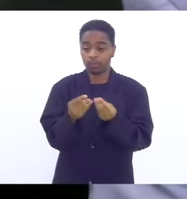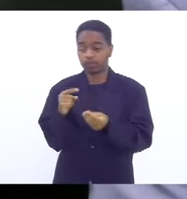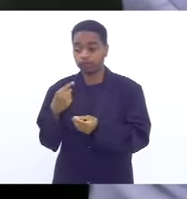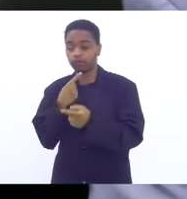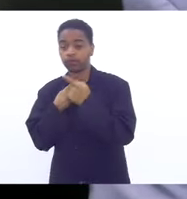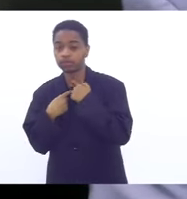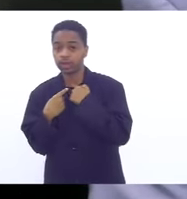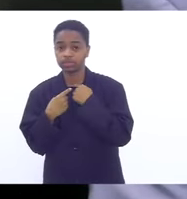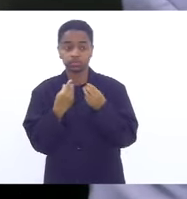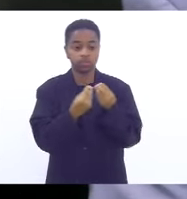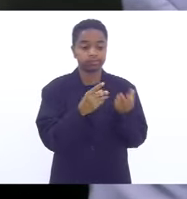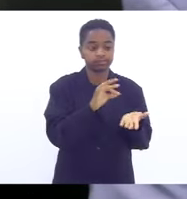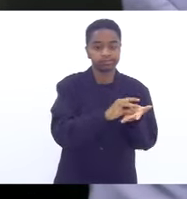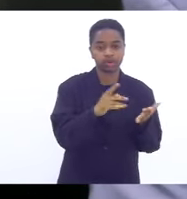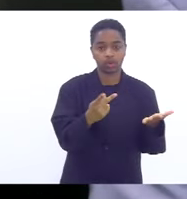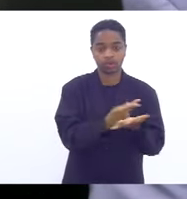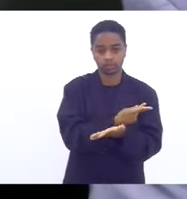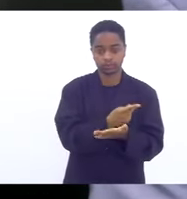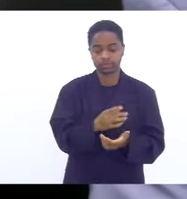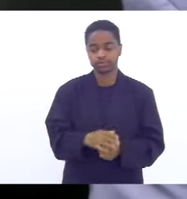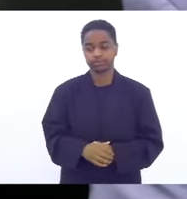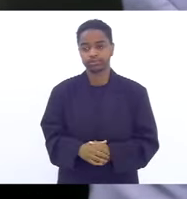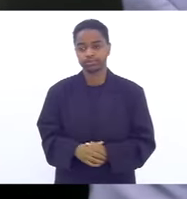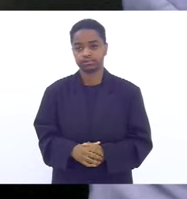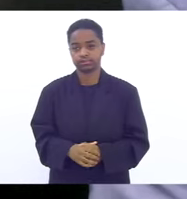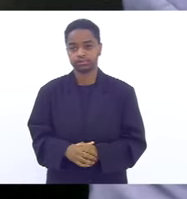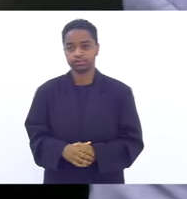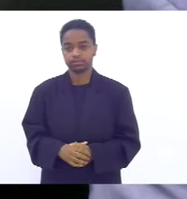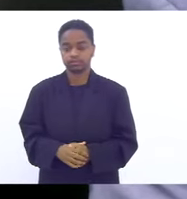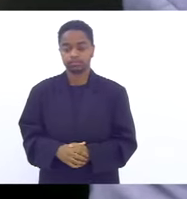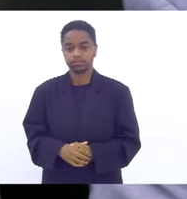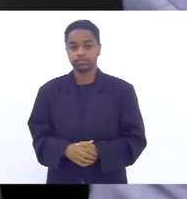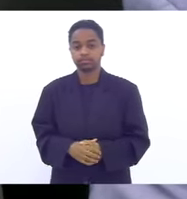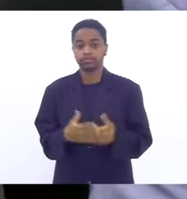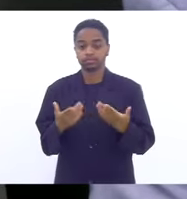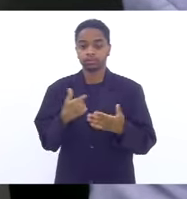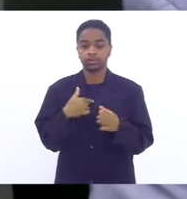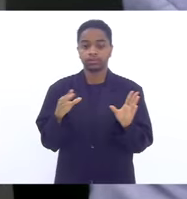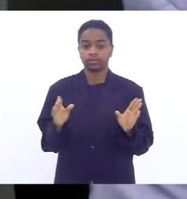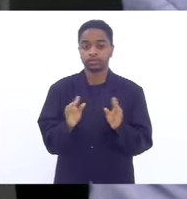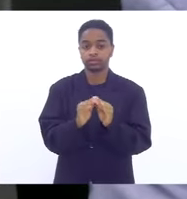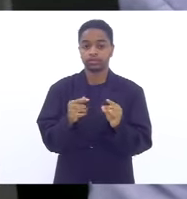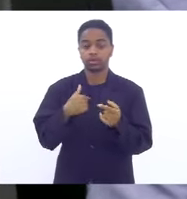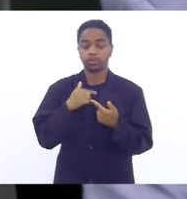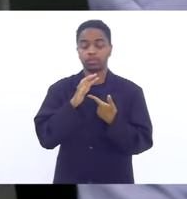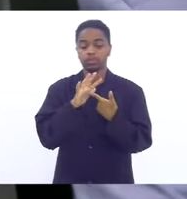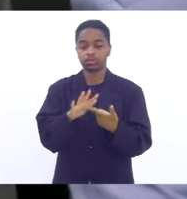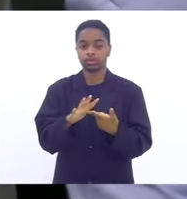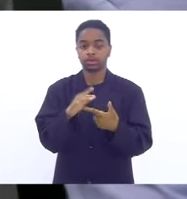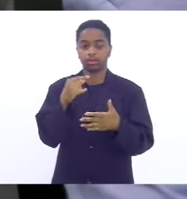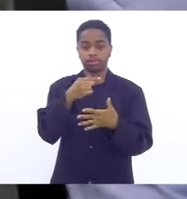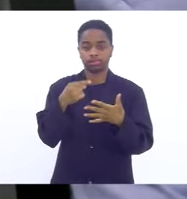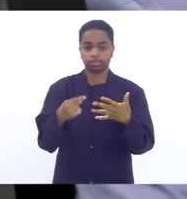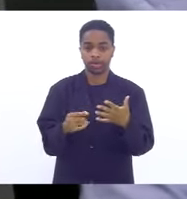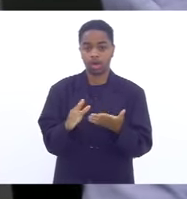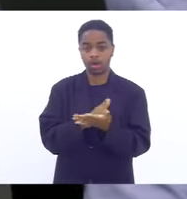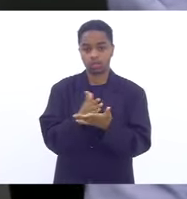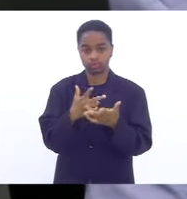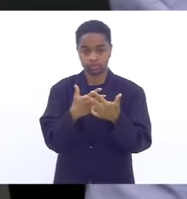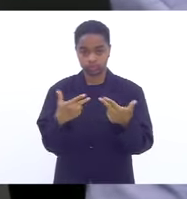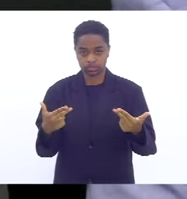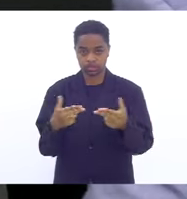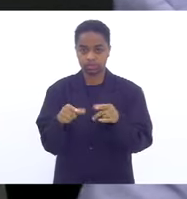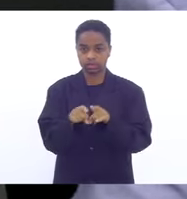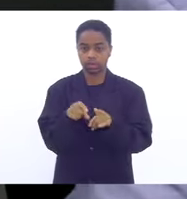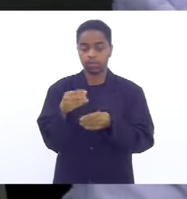aí vou passando aqui, para não cansar, para encerrar, mas dizer alguns pontos e valorizar